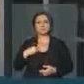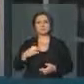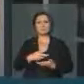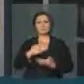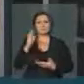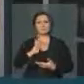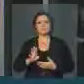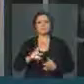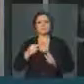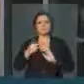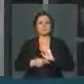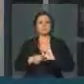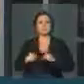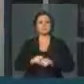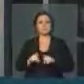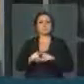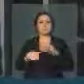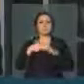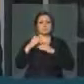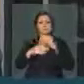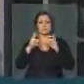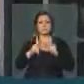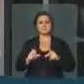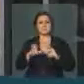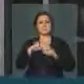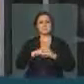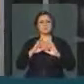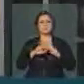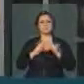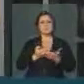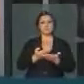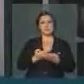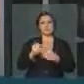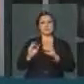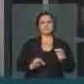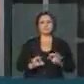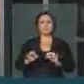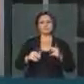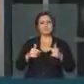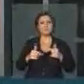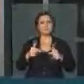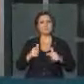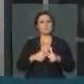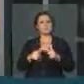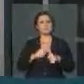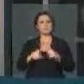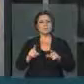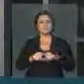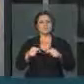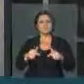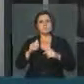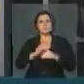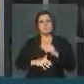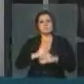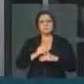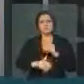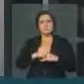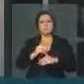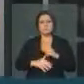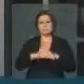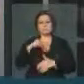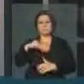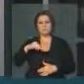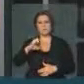do Brasil o projeto pretende promover a paz entre as escolas e enfrentar essa realidade através das práticas de